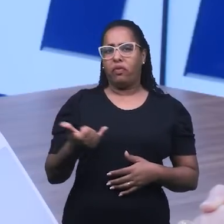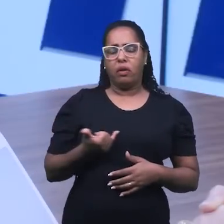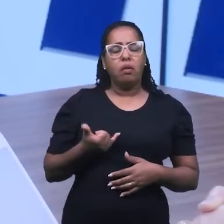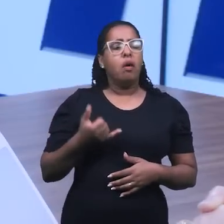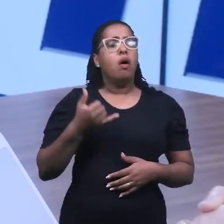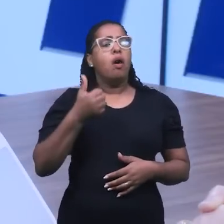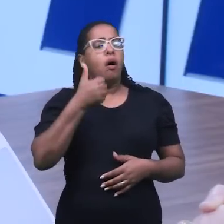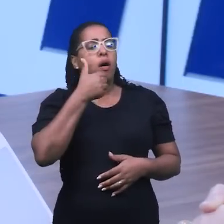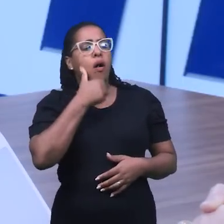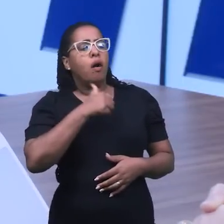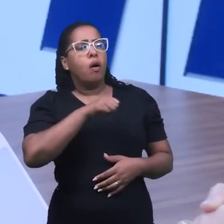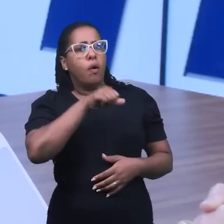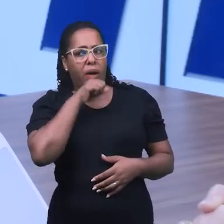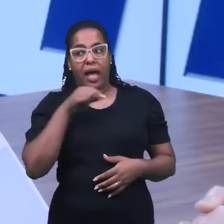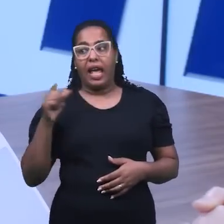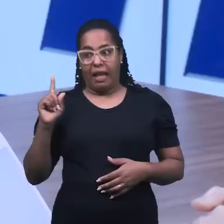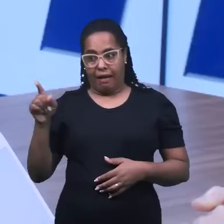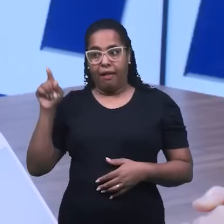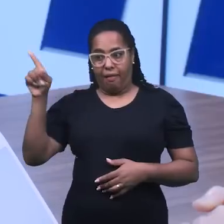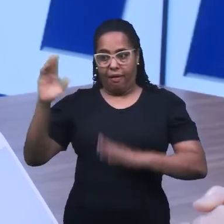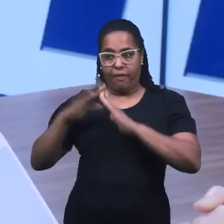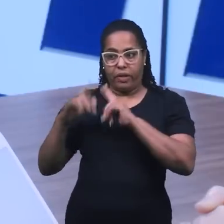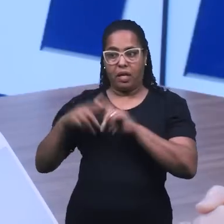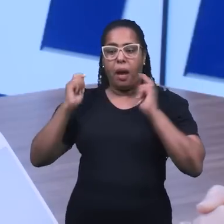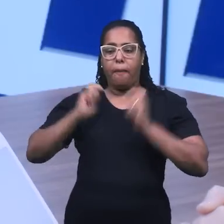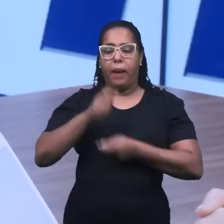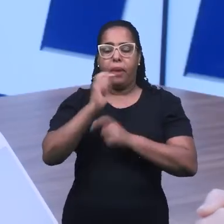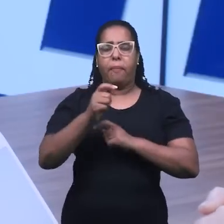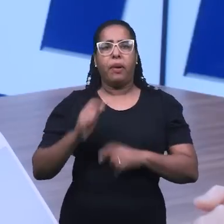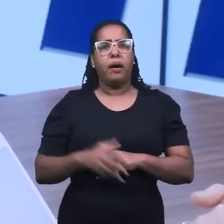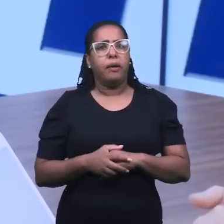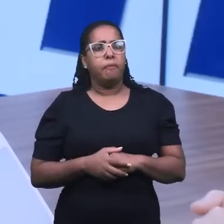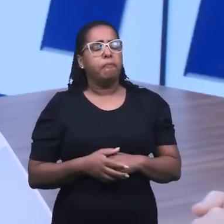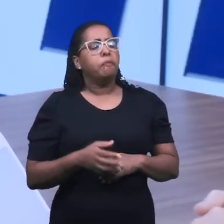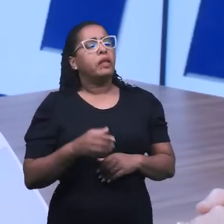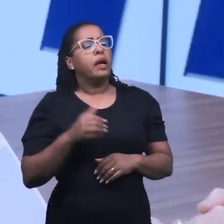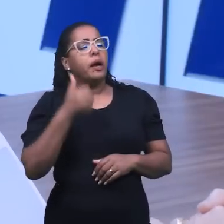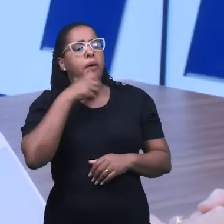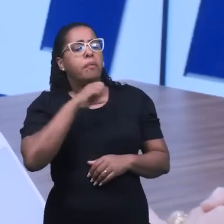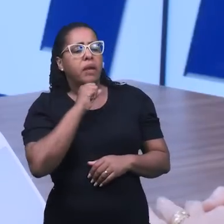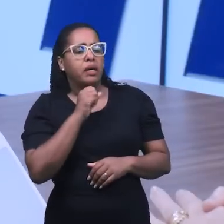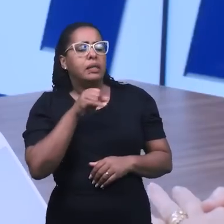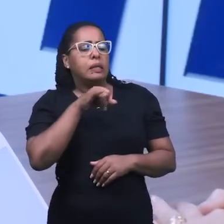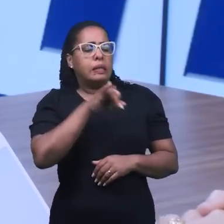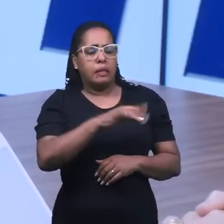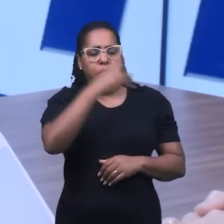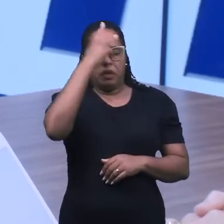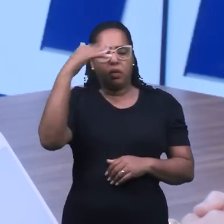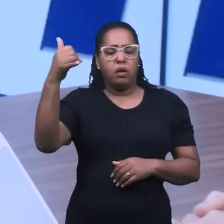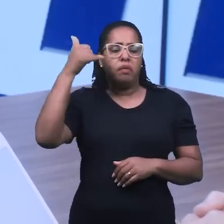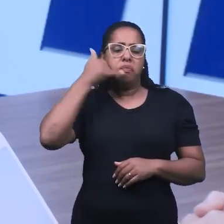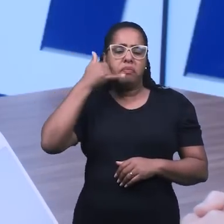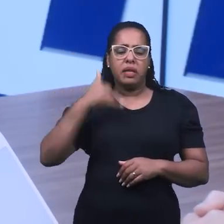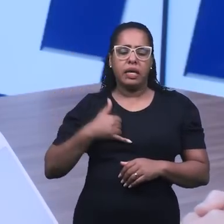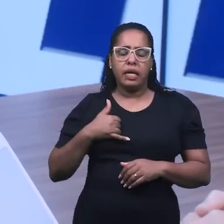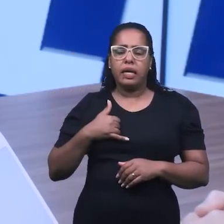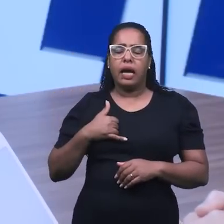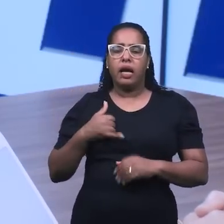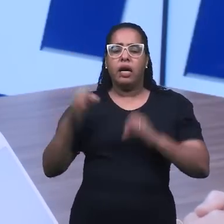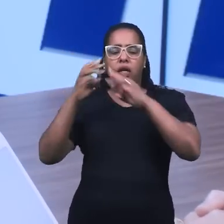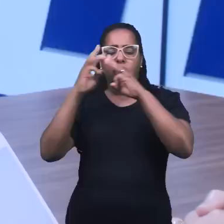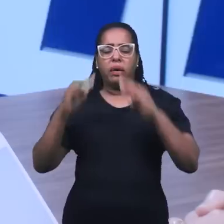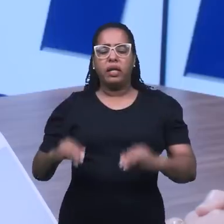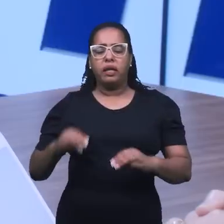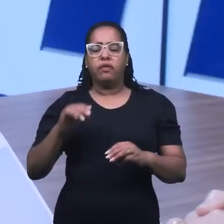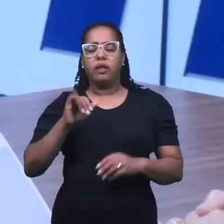me falou. Ele falou assim, mãe, ele é baterista na igreja. Se alguém me ligasse do Manaim, falasse assim,